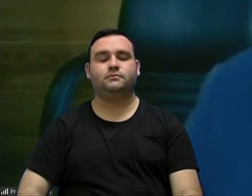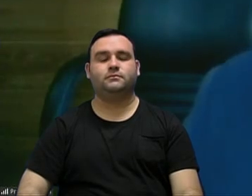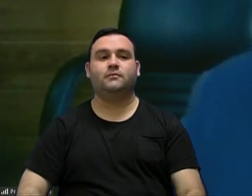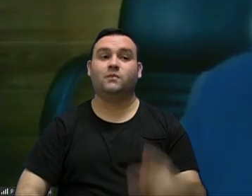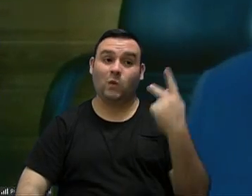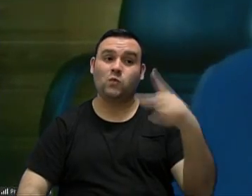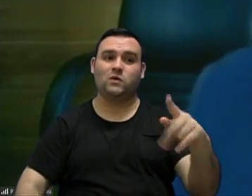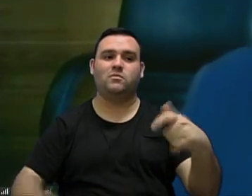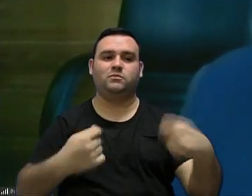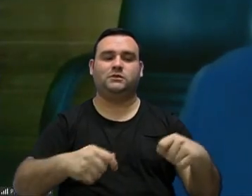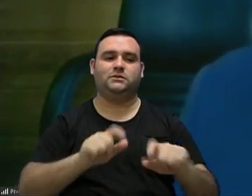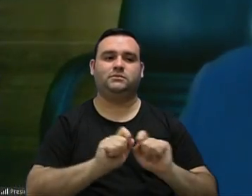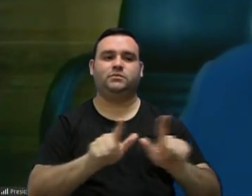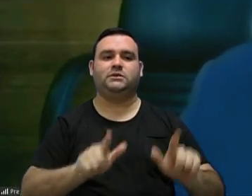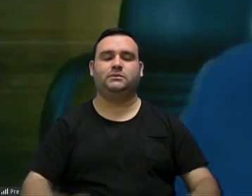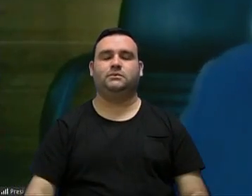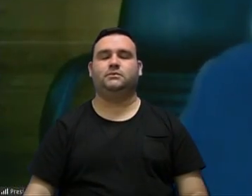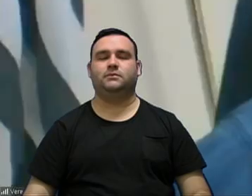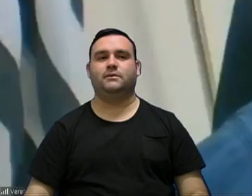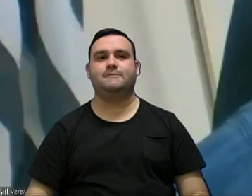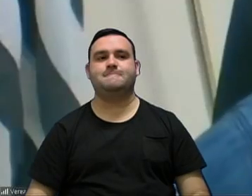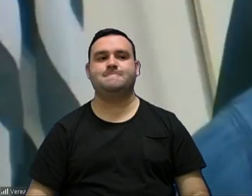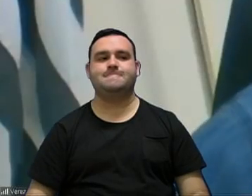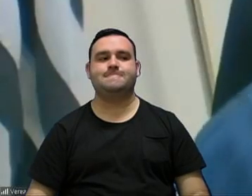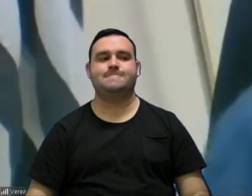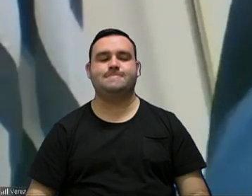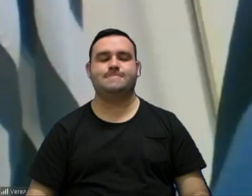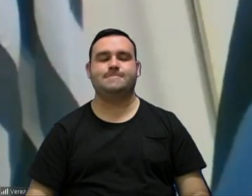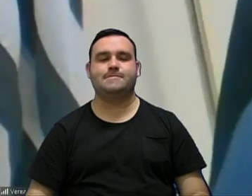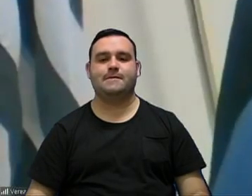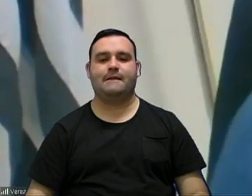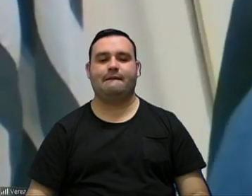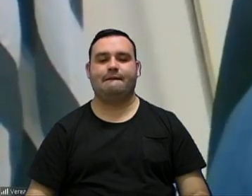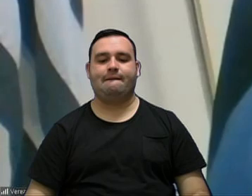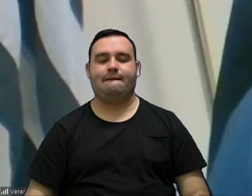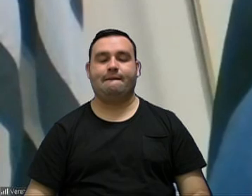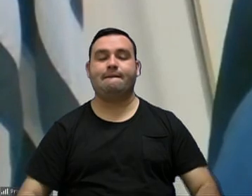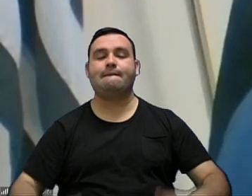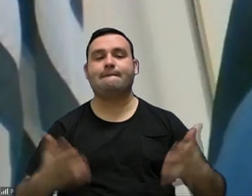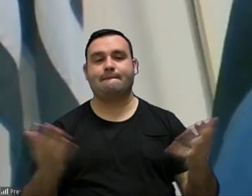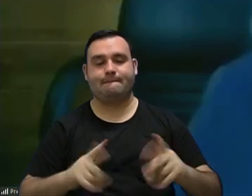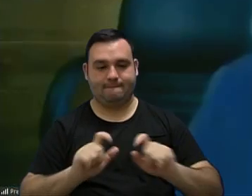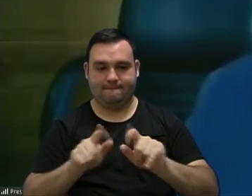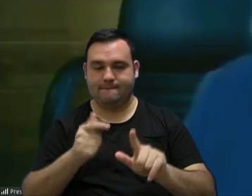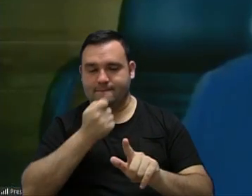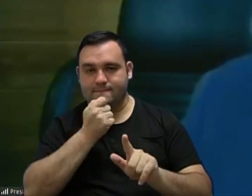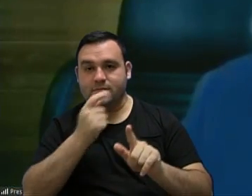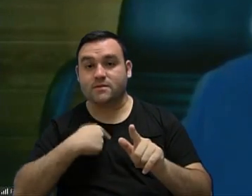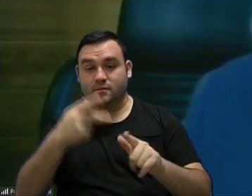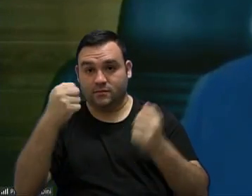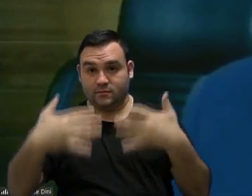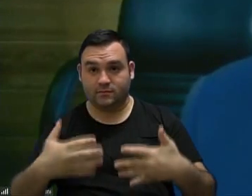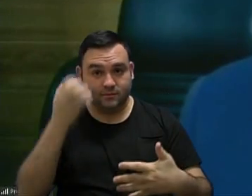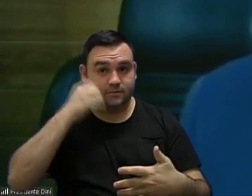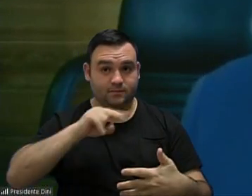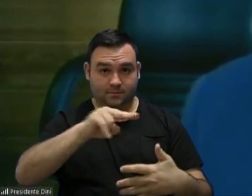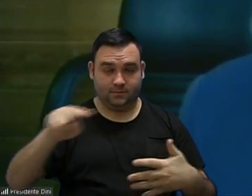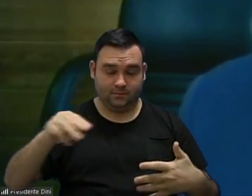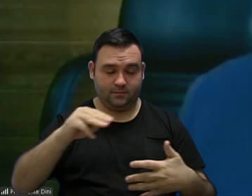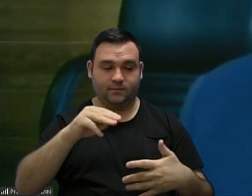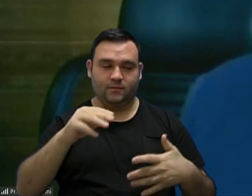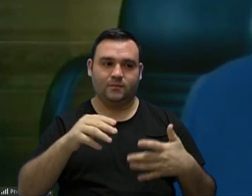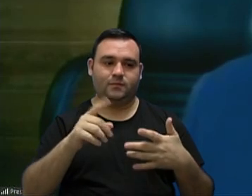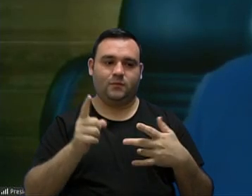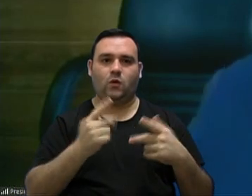É o seu que tem que abrir aí, Martinez. Vereador Marinho quer falar, presidente. Não, enquanto não abre, só deixa eu falar. Marinho, eu vou abrir para você também.